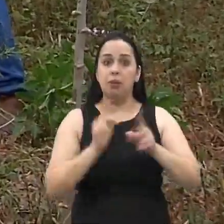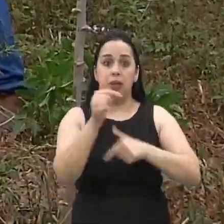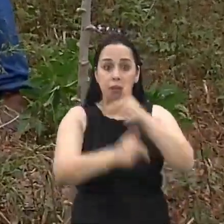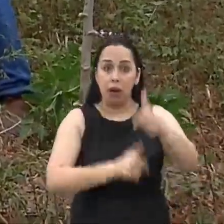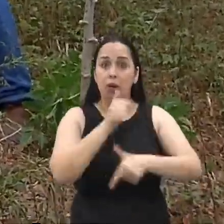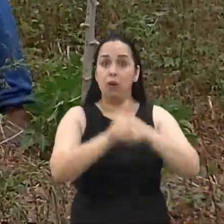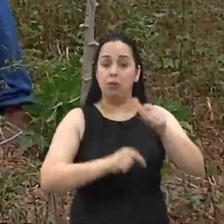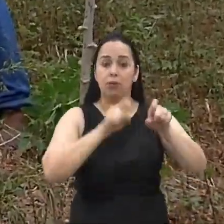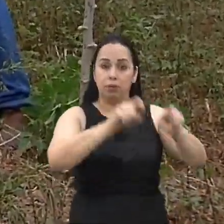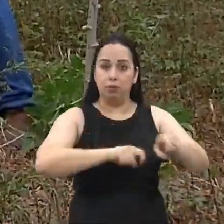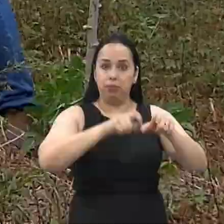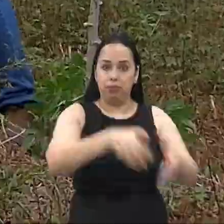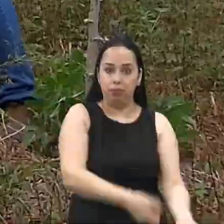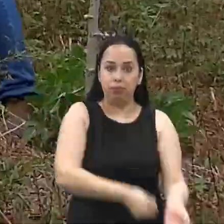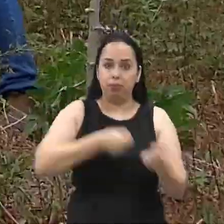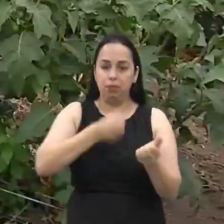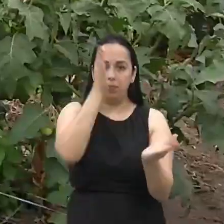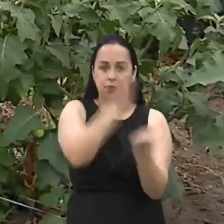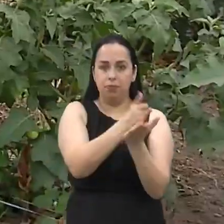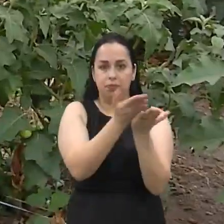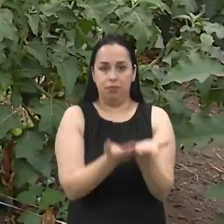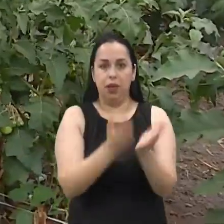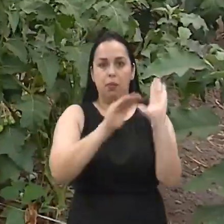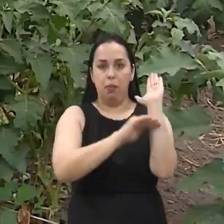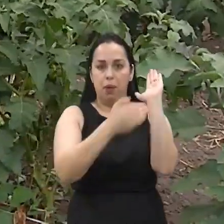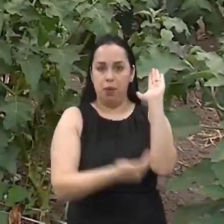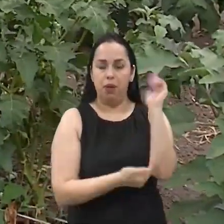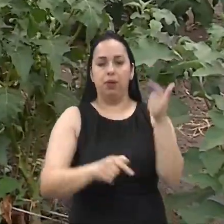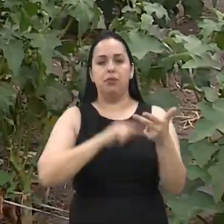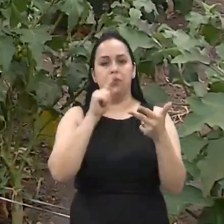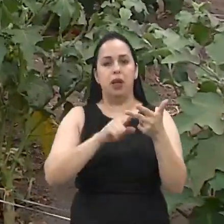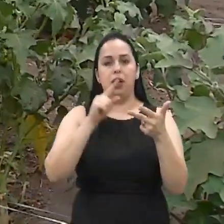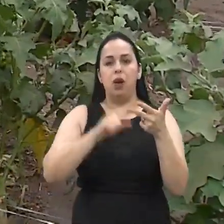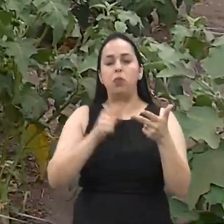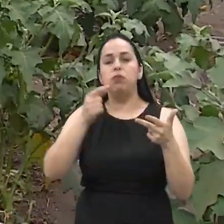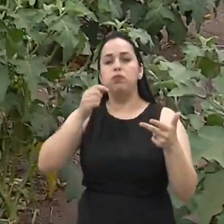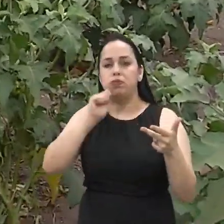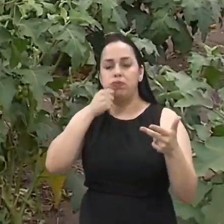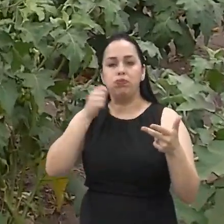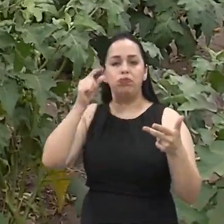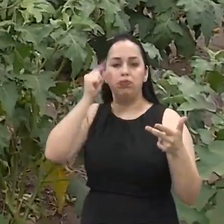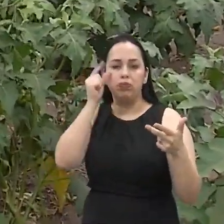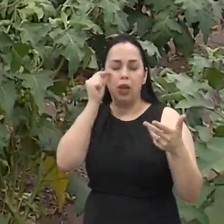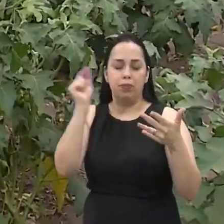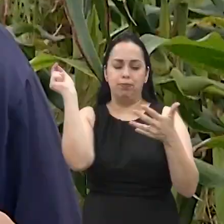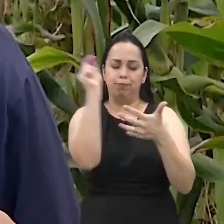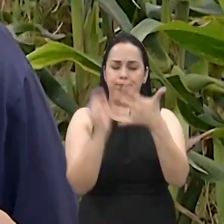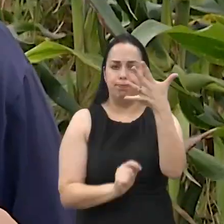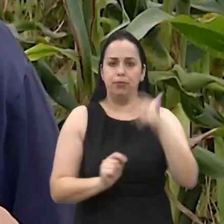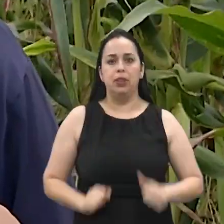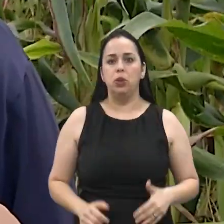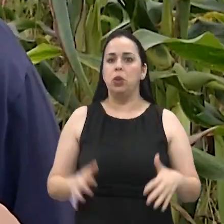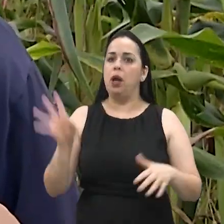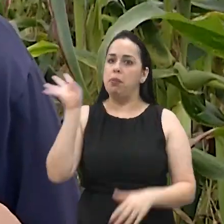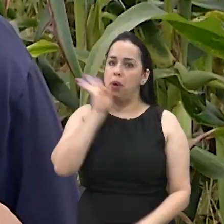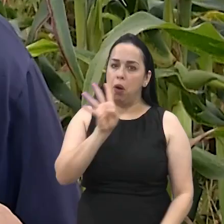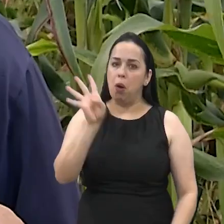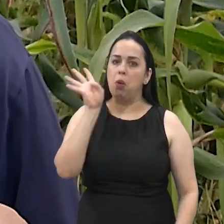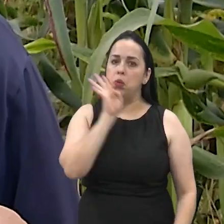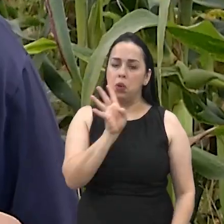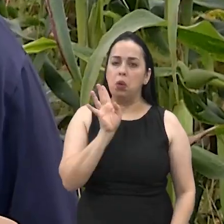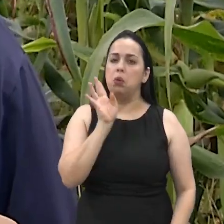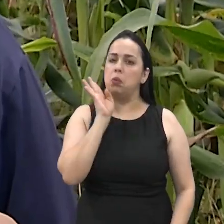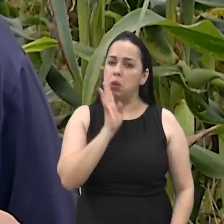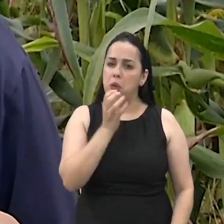familiar. Planta mandioca, milho, abóbora, maracujá, quiabo, feijão de corda e até lixia. É bem bacana essa